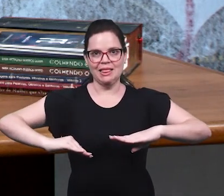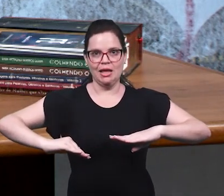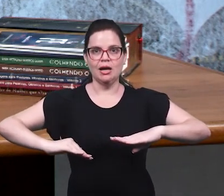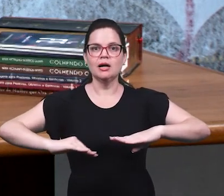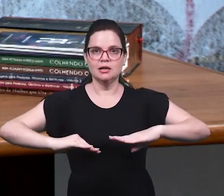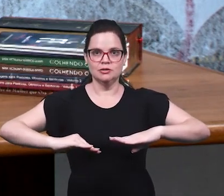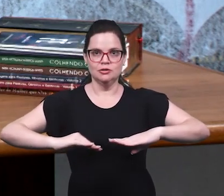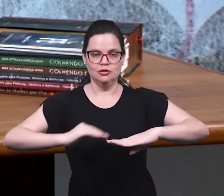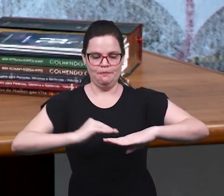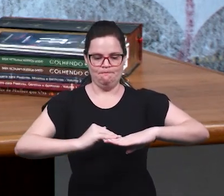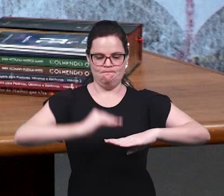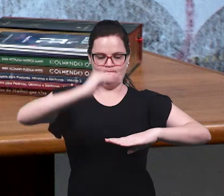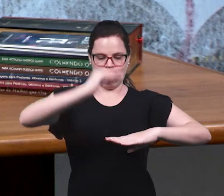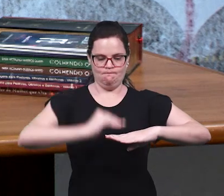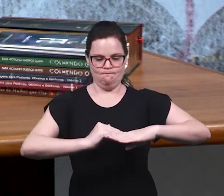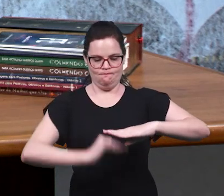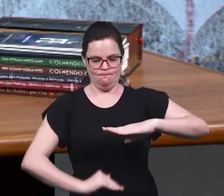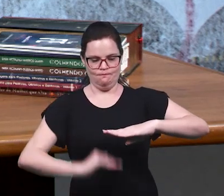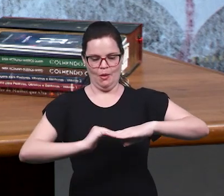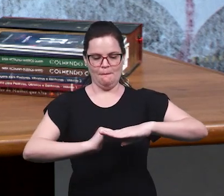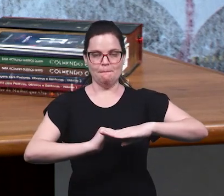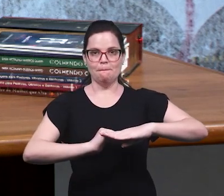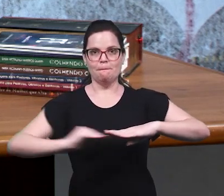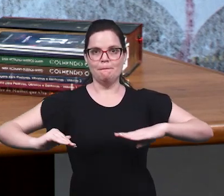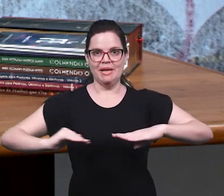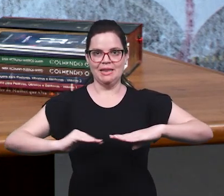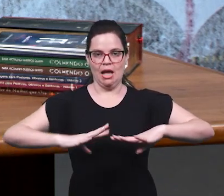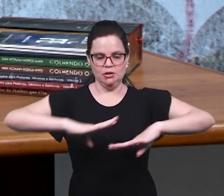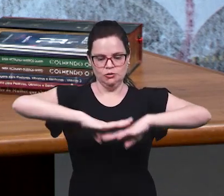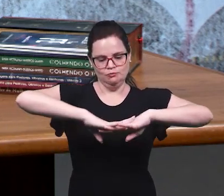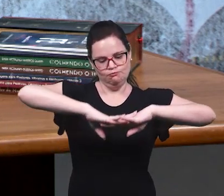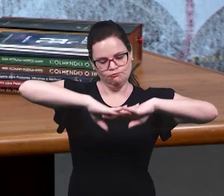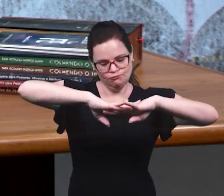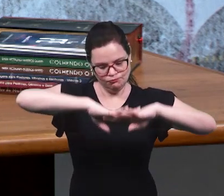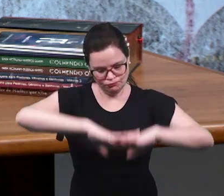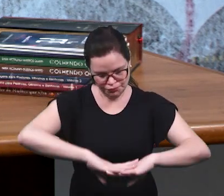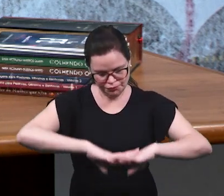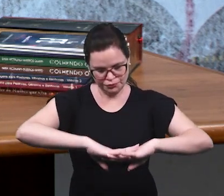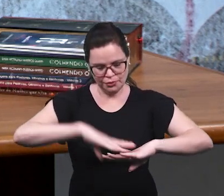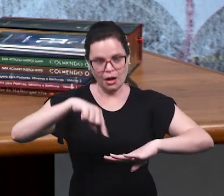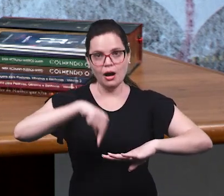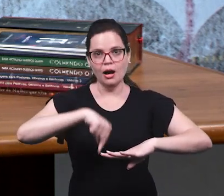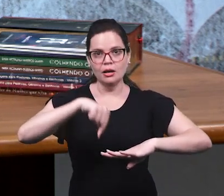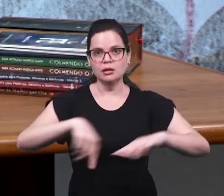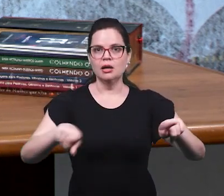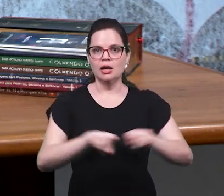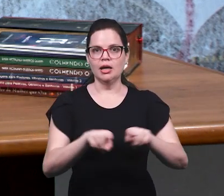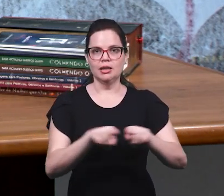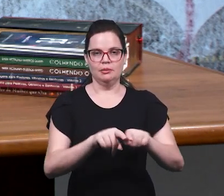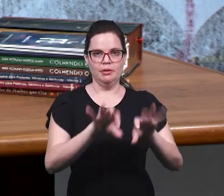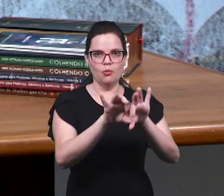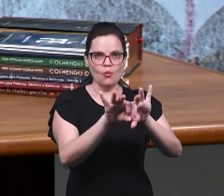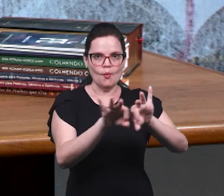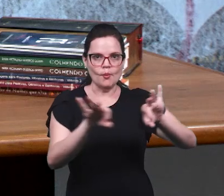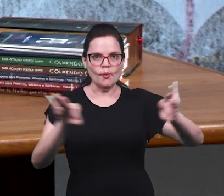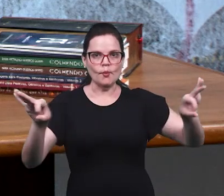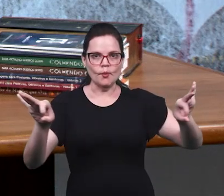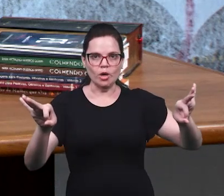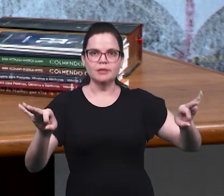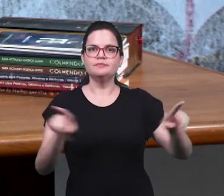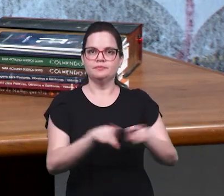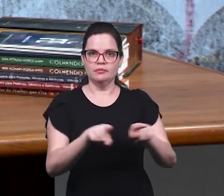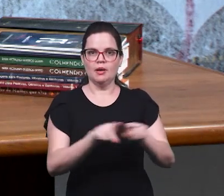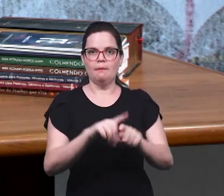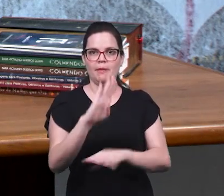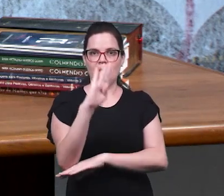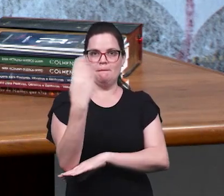a rede chegue até ao meio do altar. Farás também varais para o altar, varais